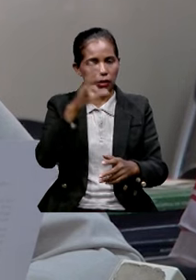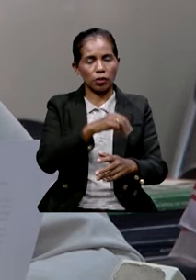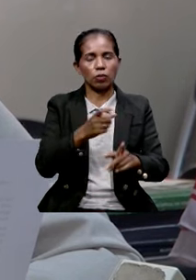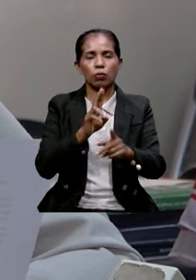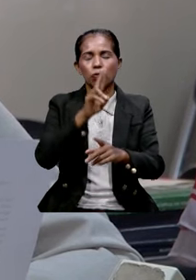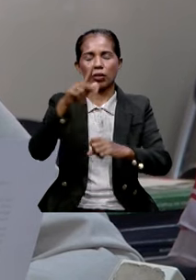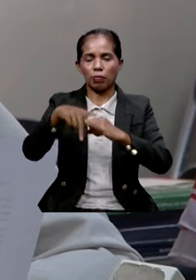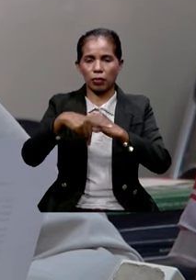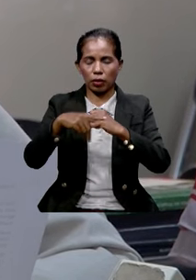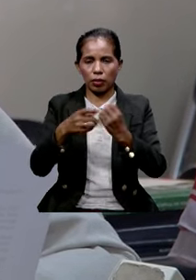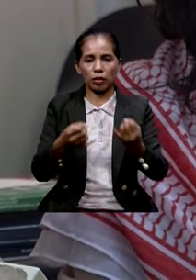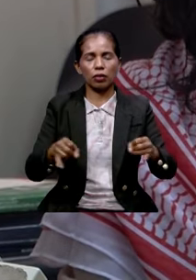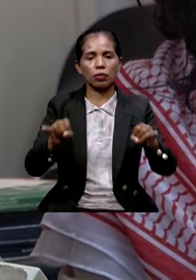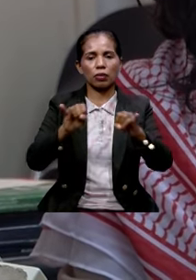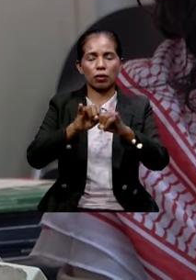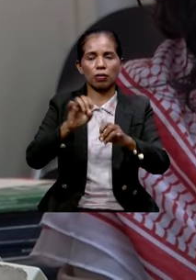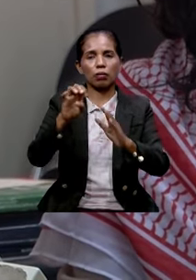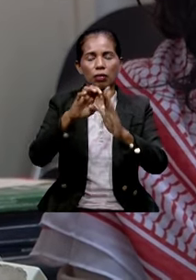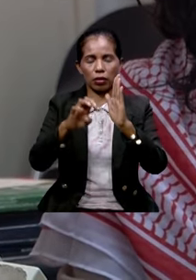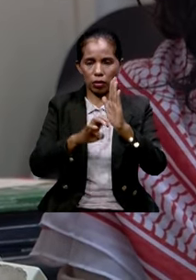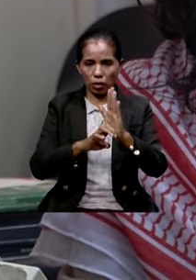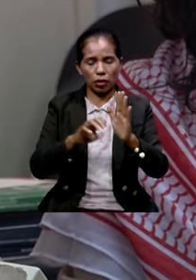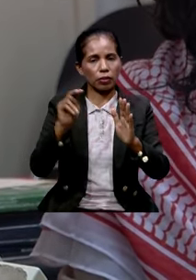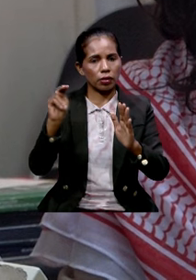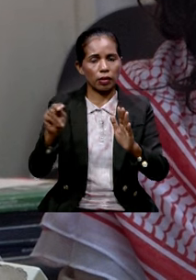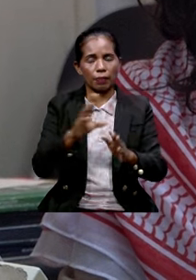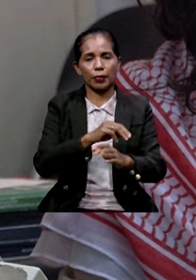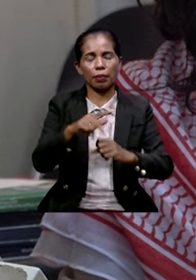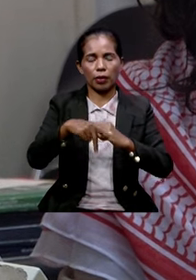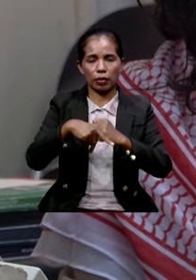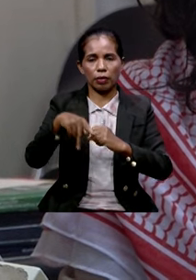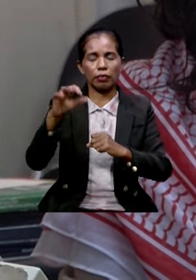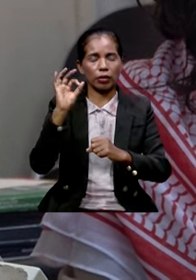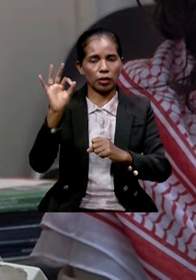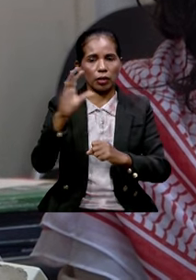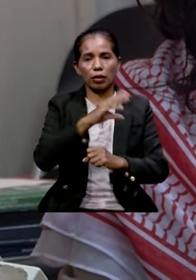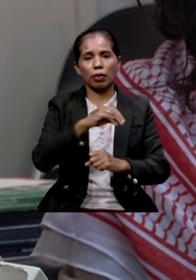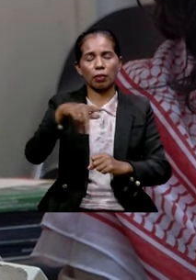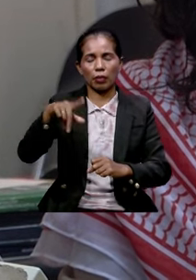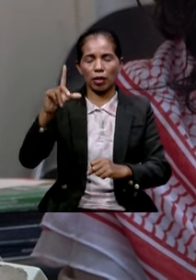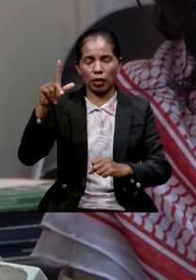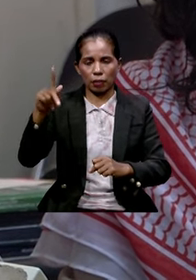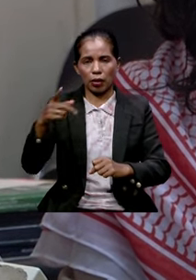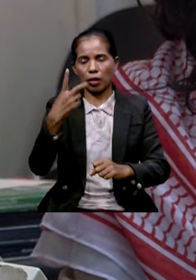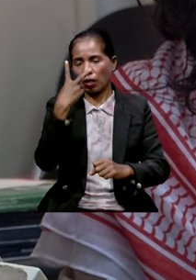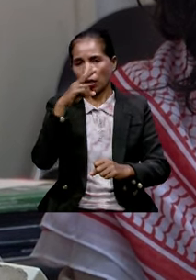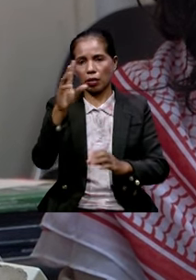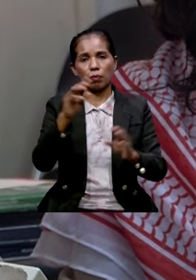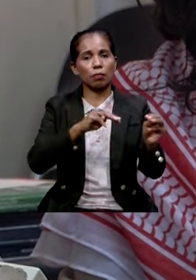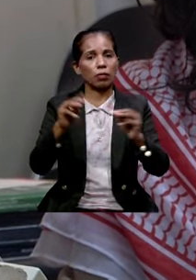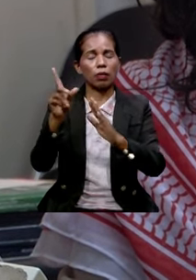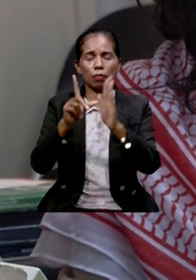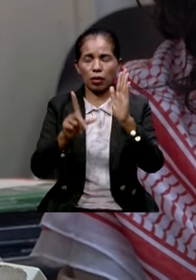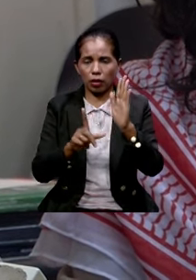partidariza instituição Estado Nian. Nune, Fretilin o PLP considera alteração ba lei da ne,